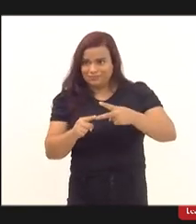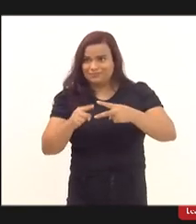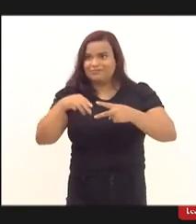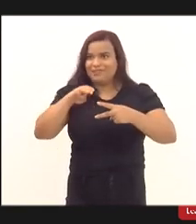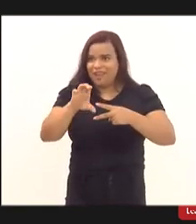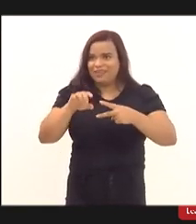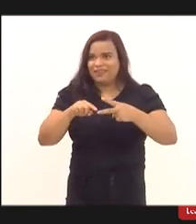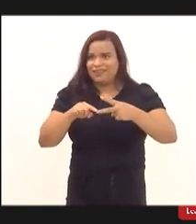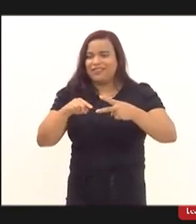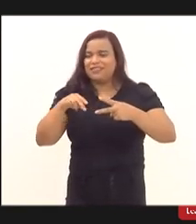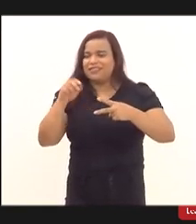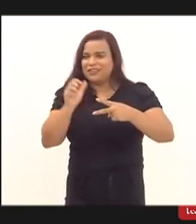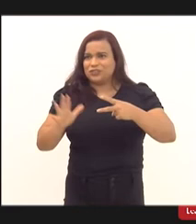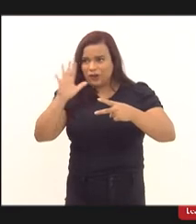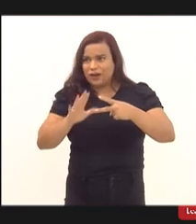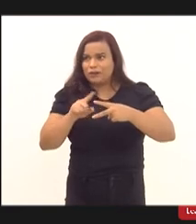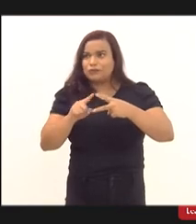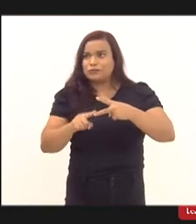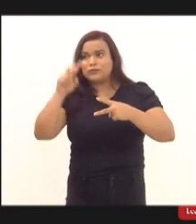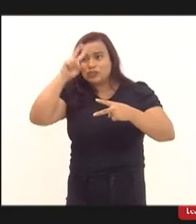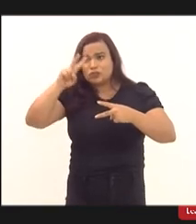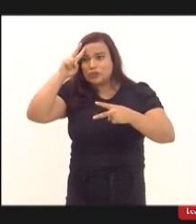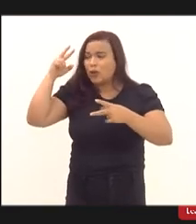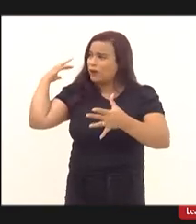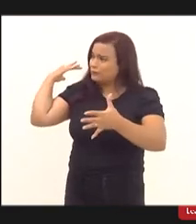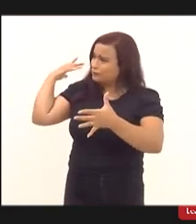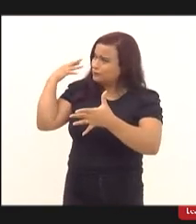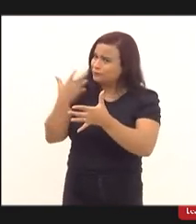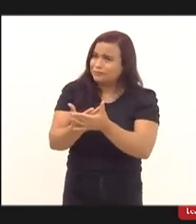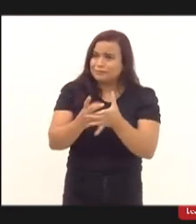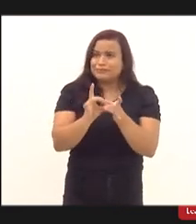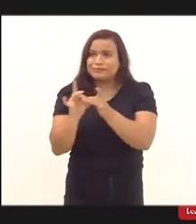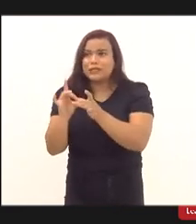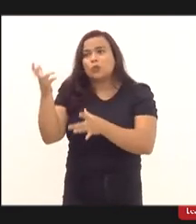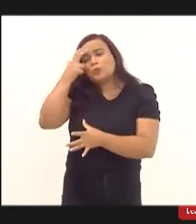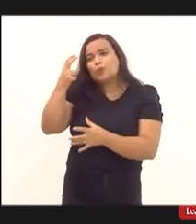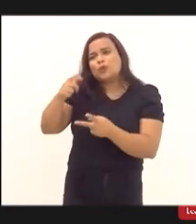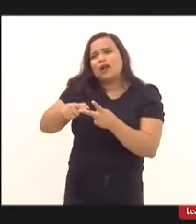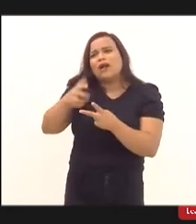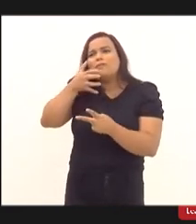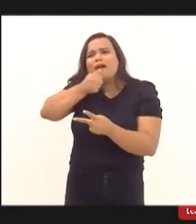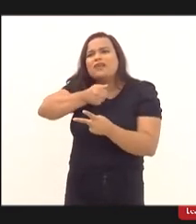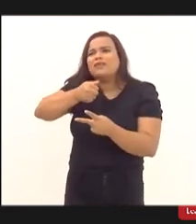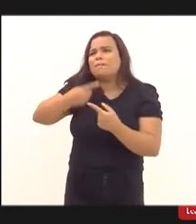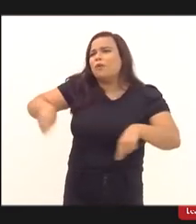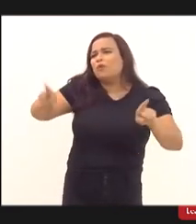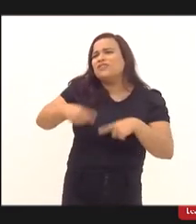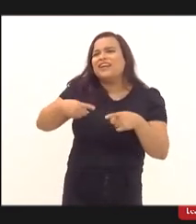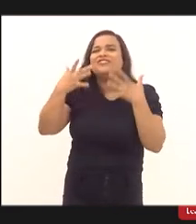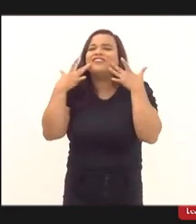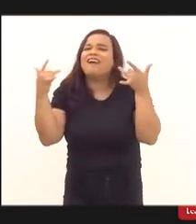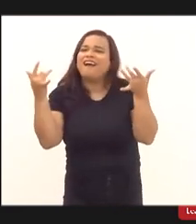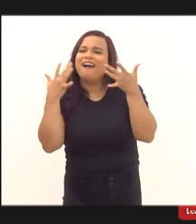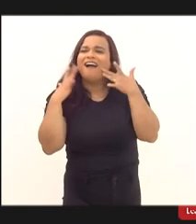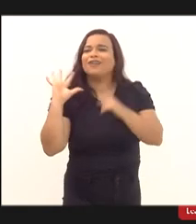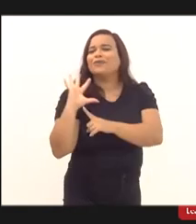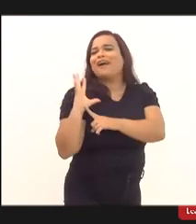Nacional ligados à cultura ligados ao nosso património musical teatral